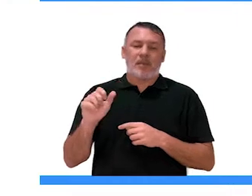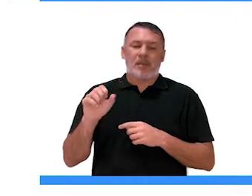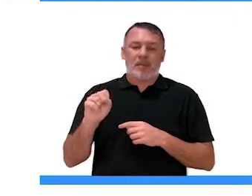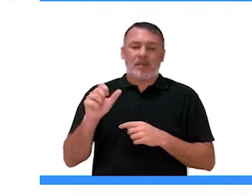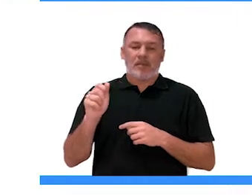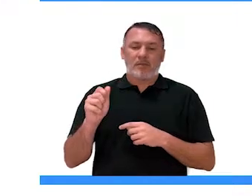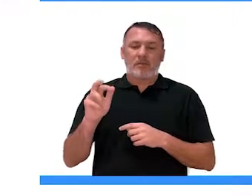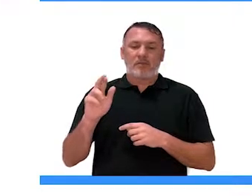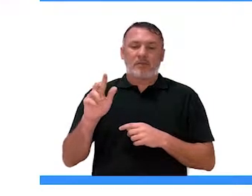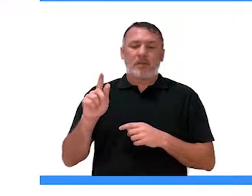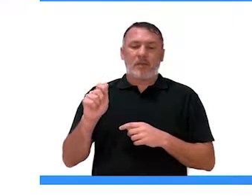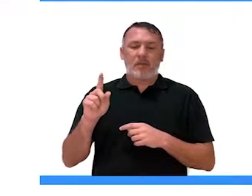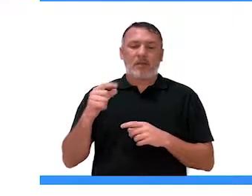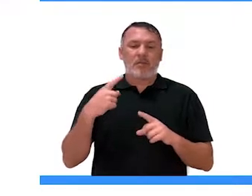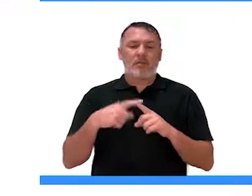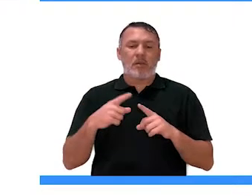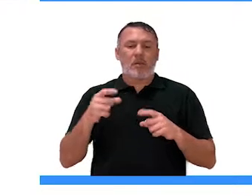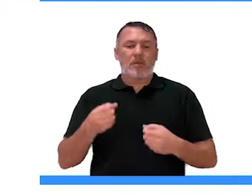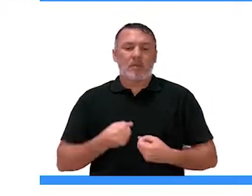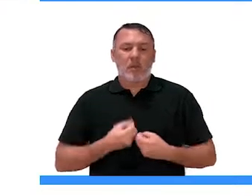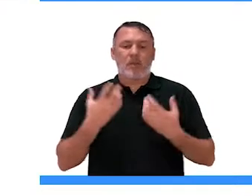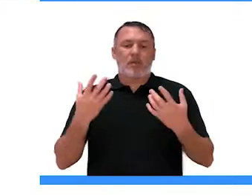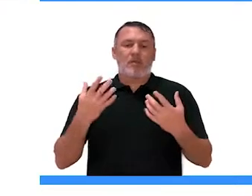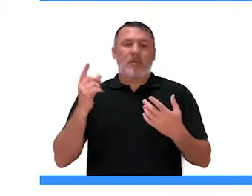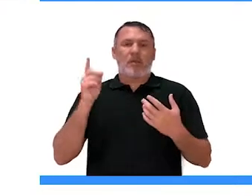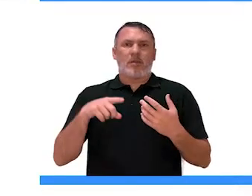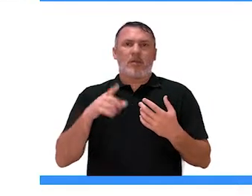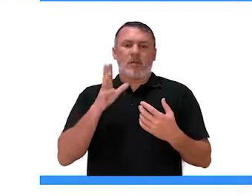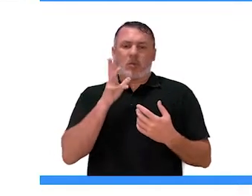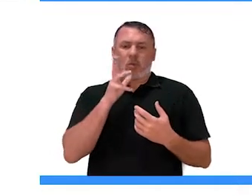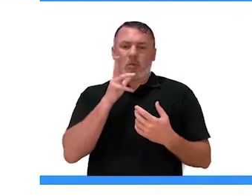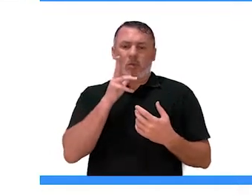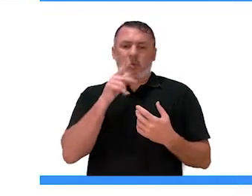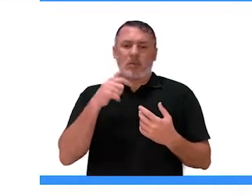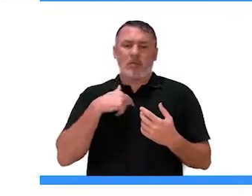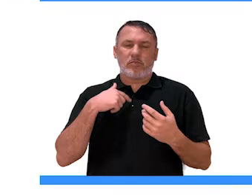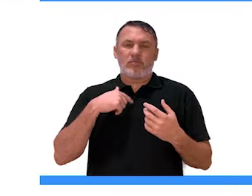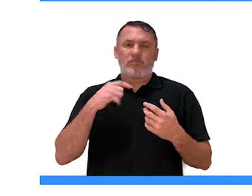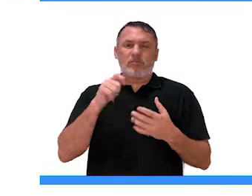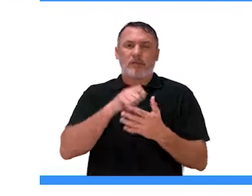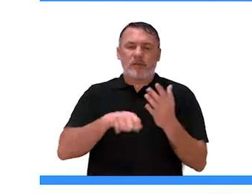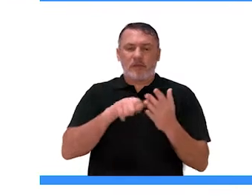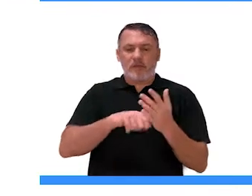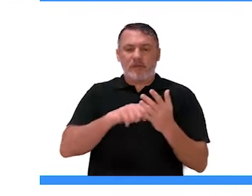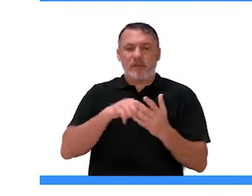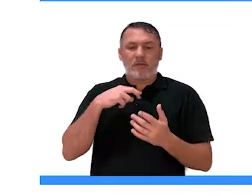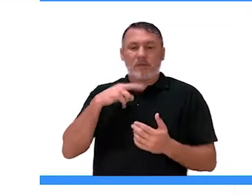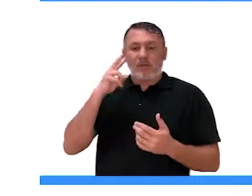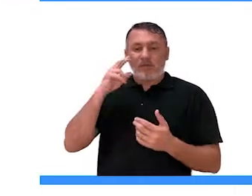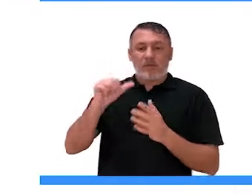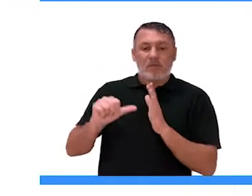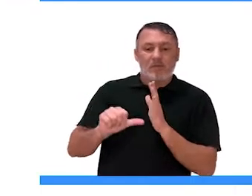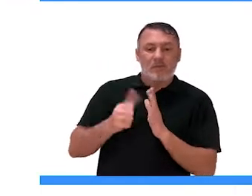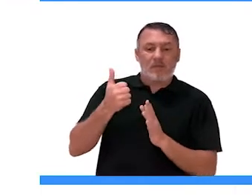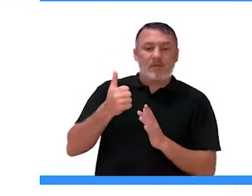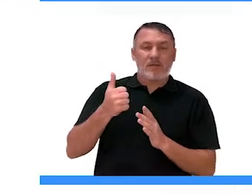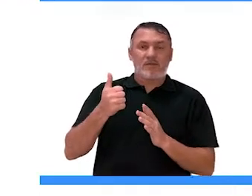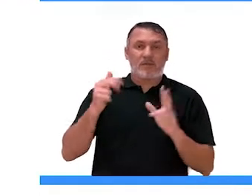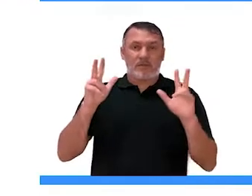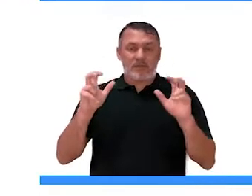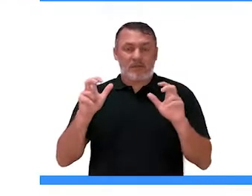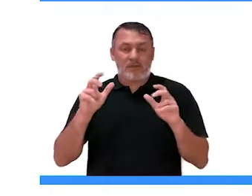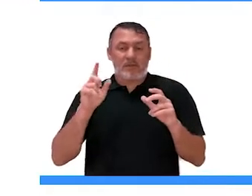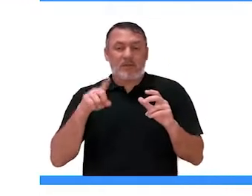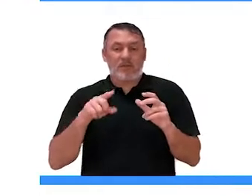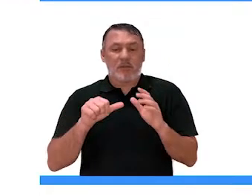longa gestação em toda a minha obra. Vi pela primeira vez esse nome Pasárgada quando tinha os meus 16 anos e foi num autor